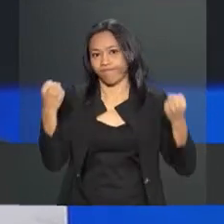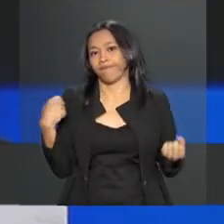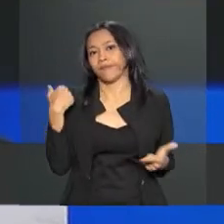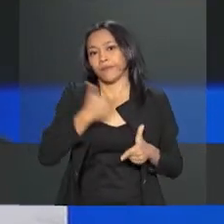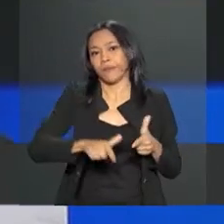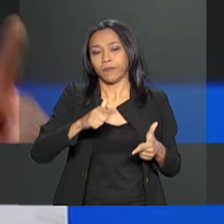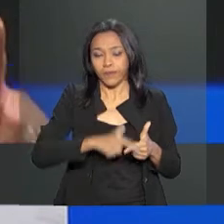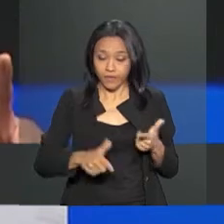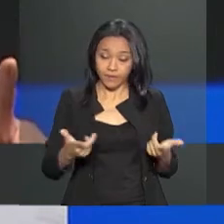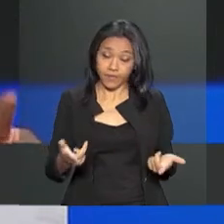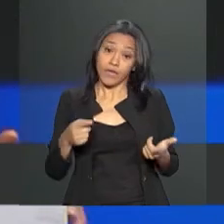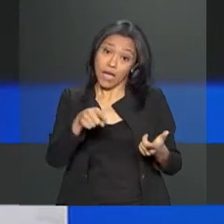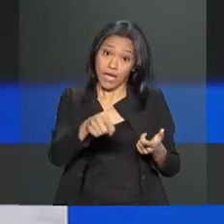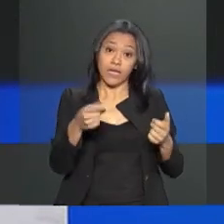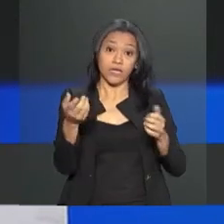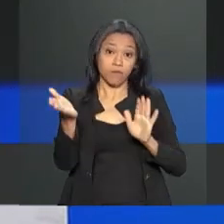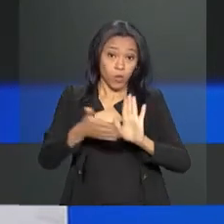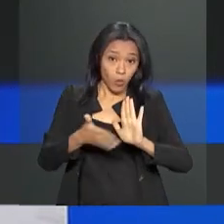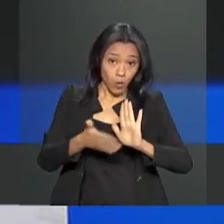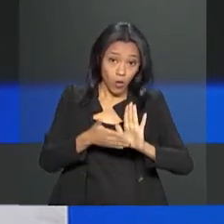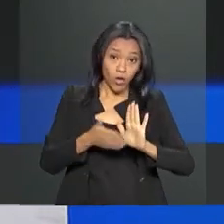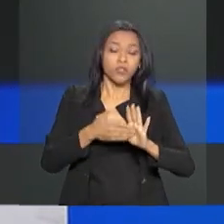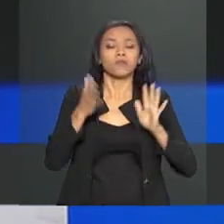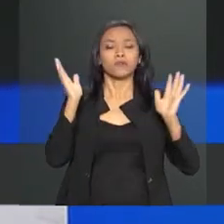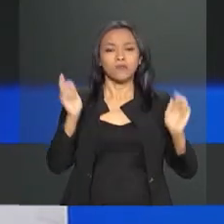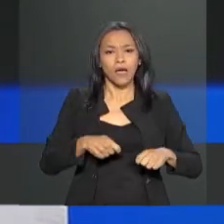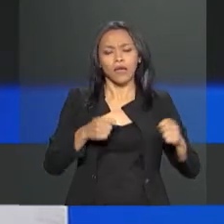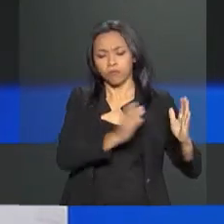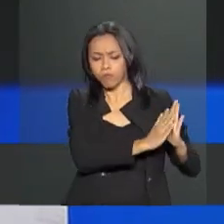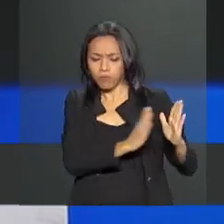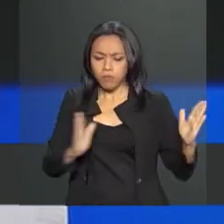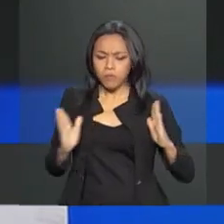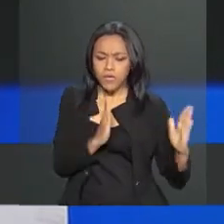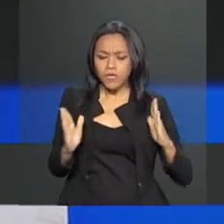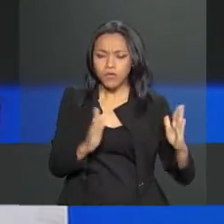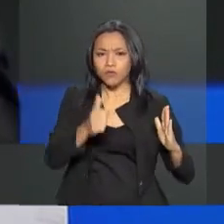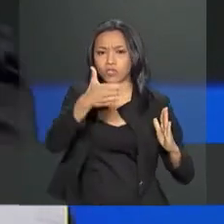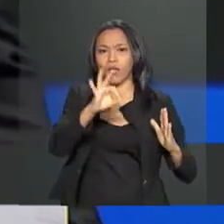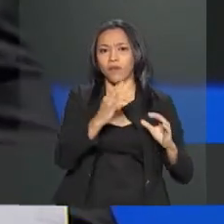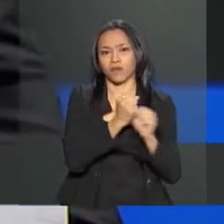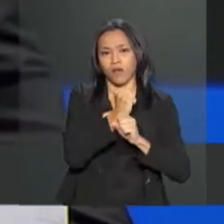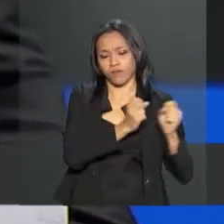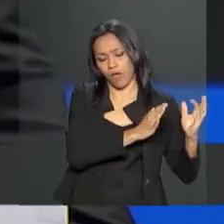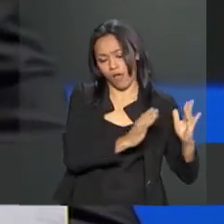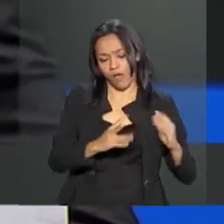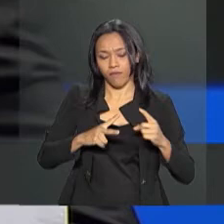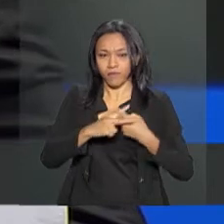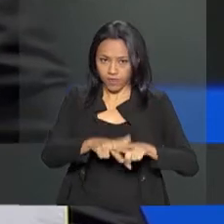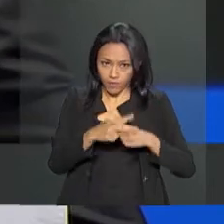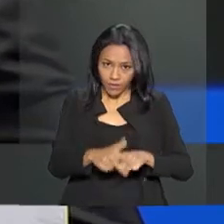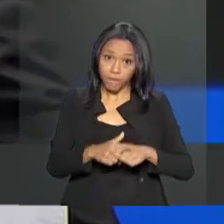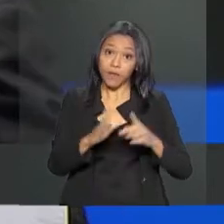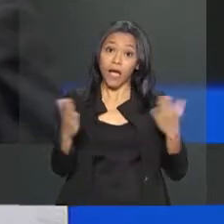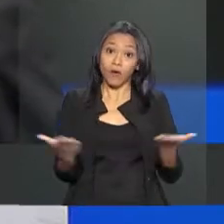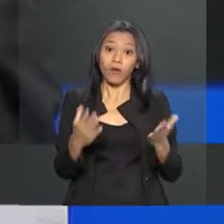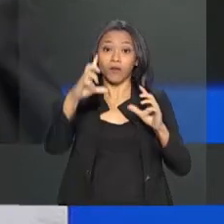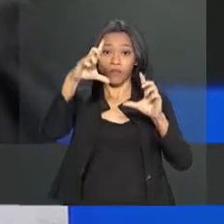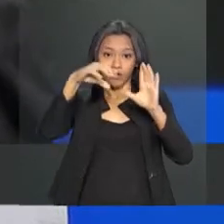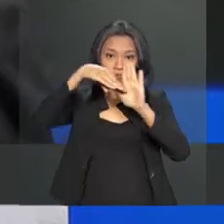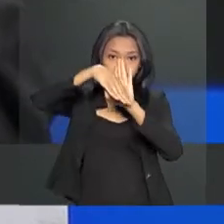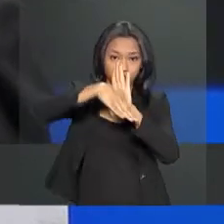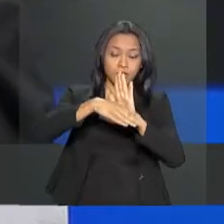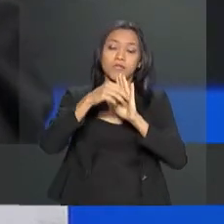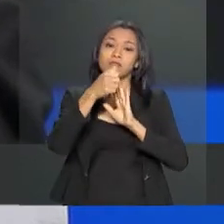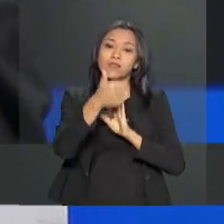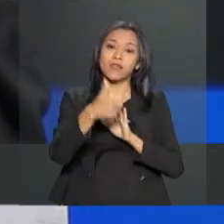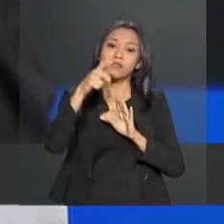ser revisável este déficit público. Aliás, era 179, passou para 159 e para